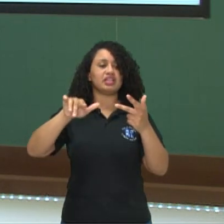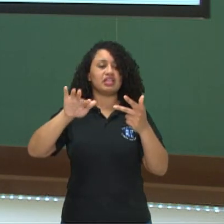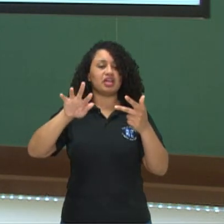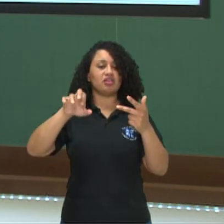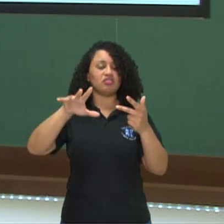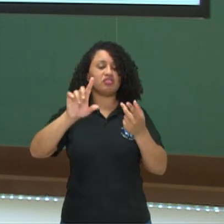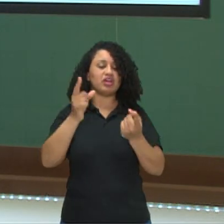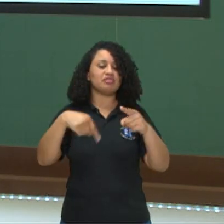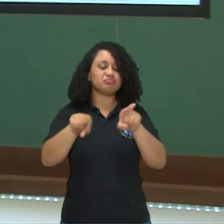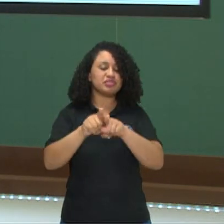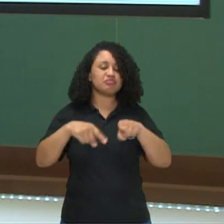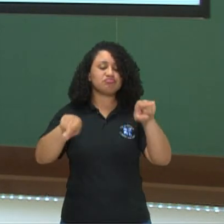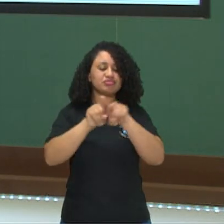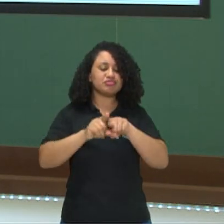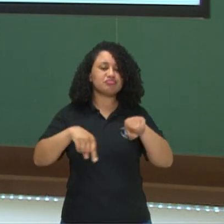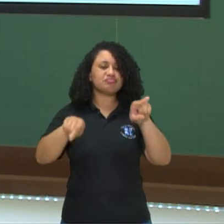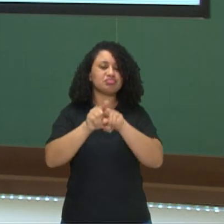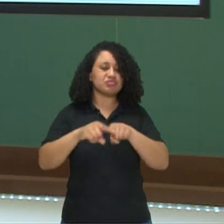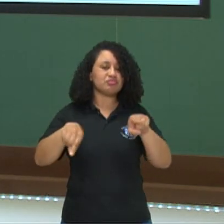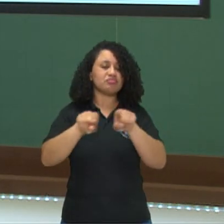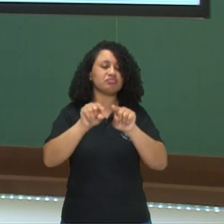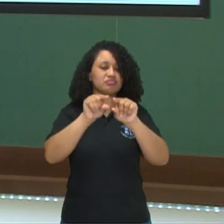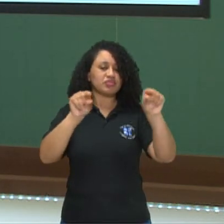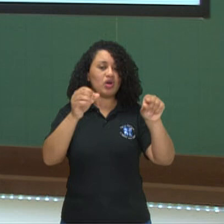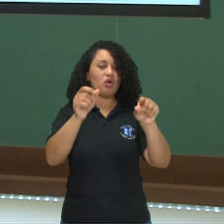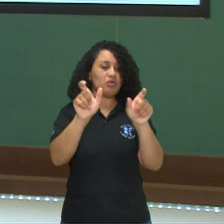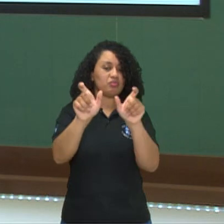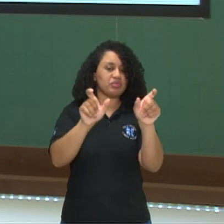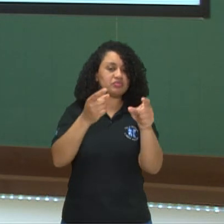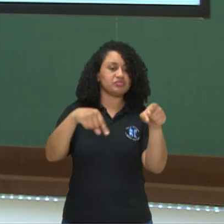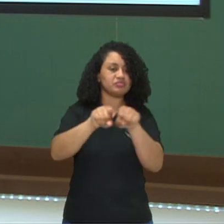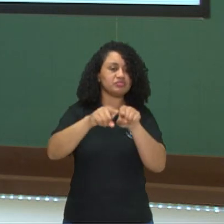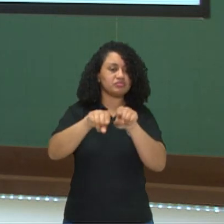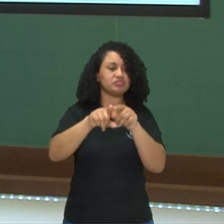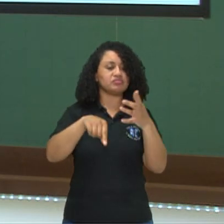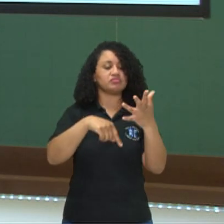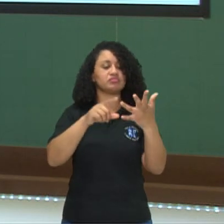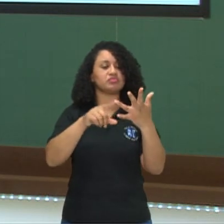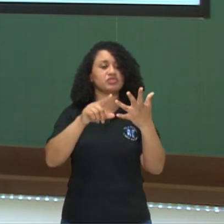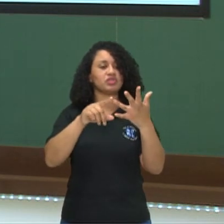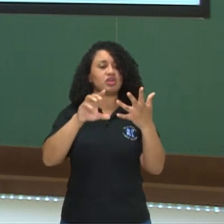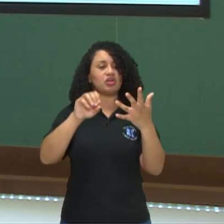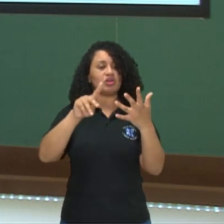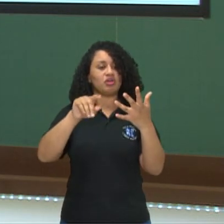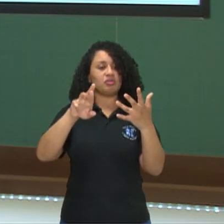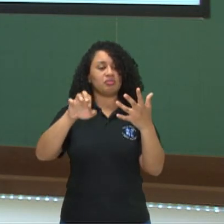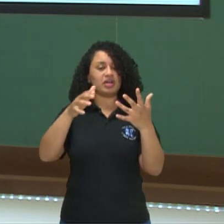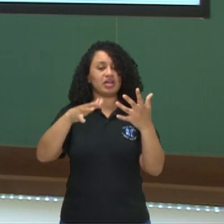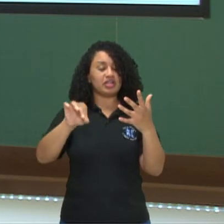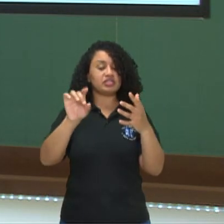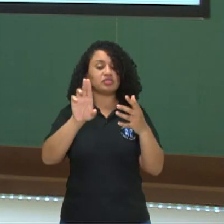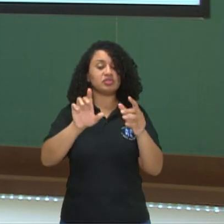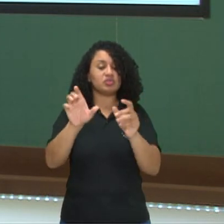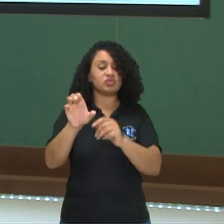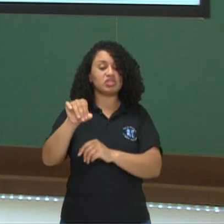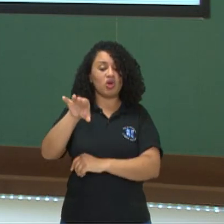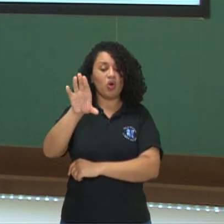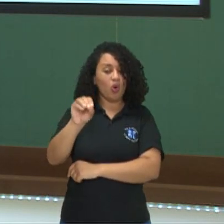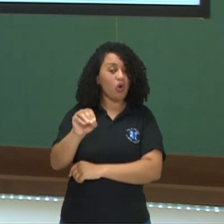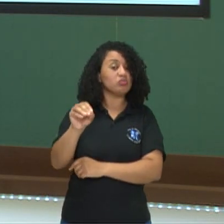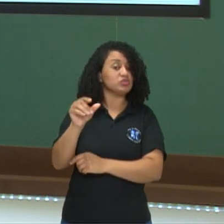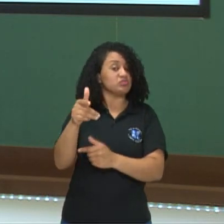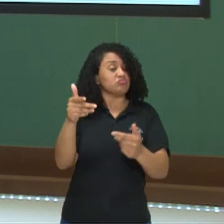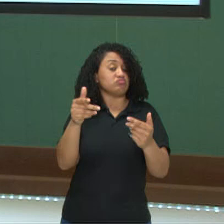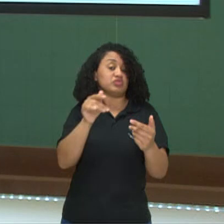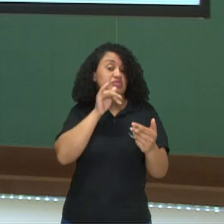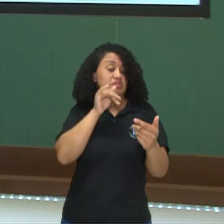ou termos, expressões num poema, a comparação, que usa o conectivo, como, por exemplo, para